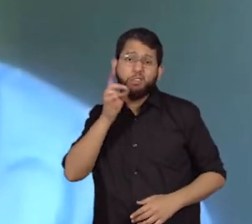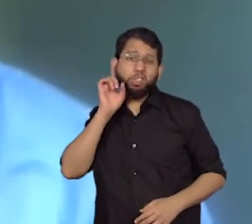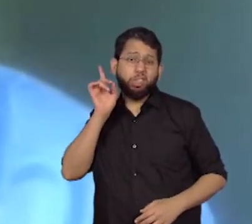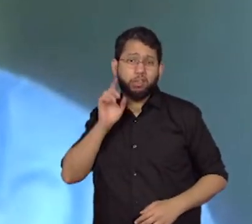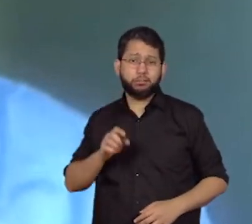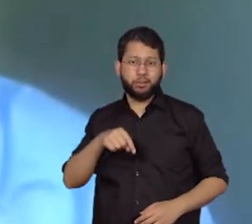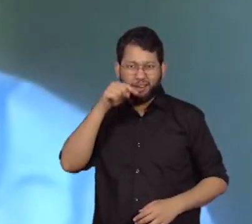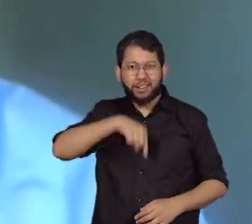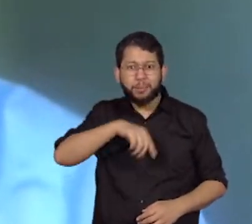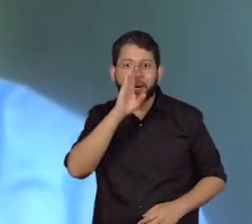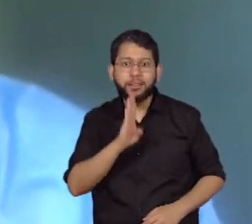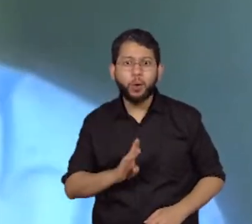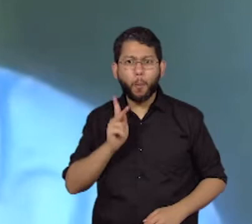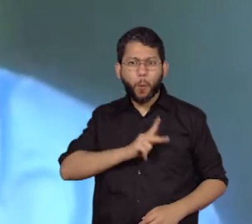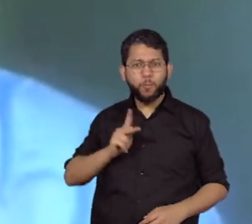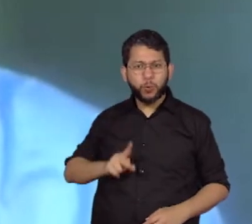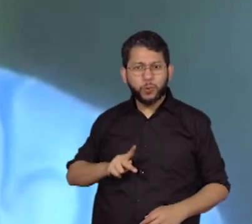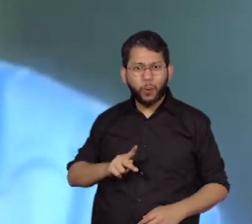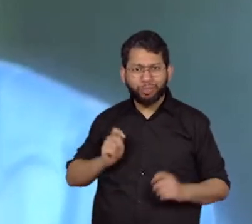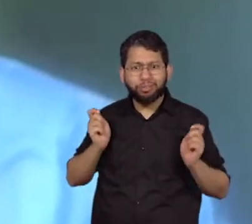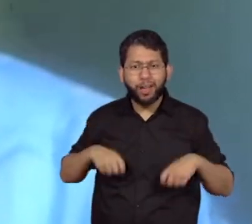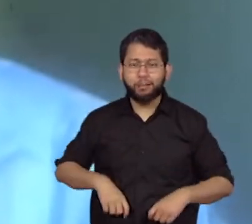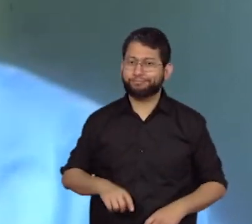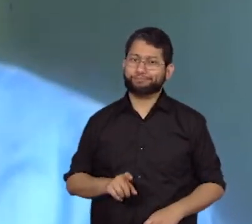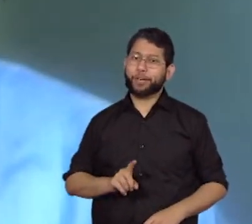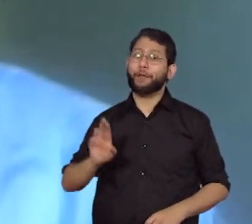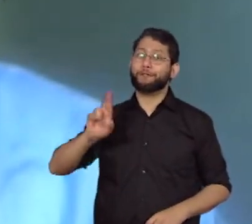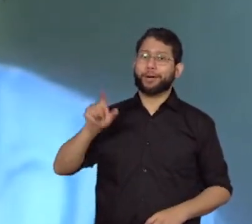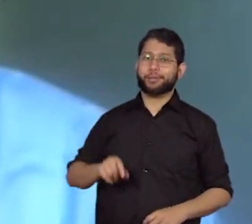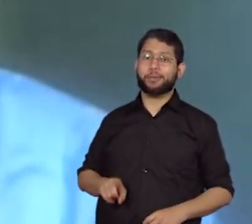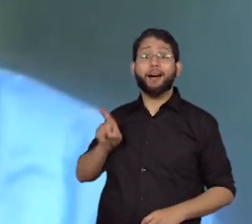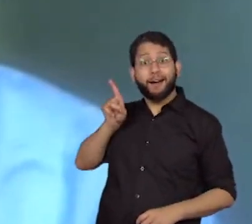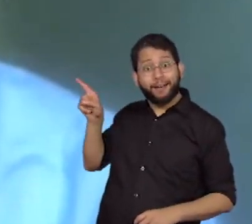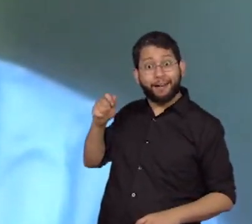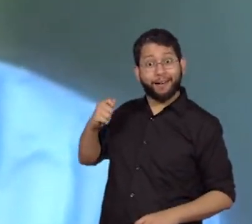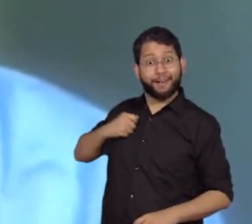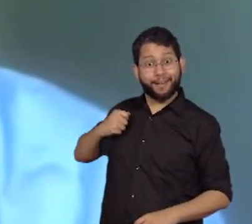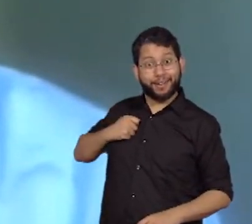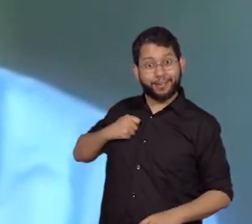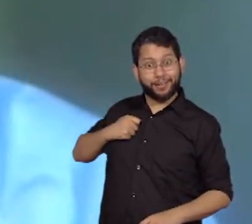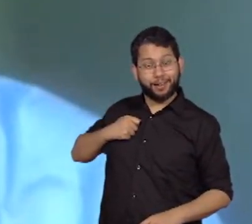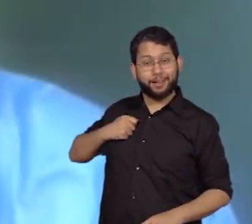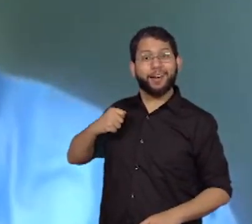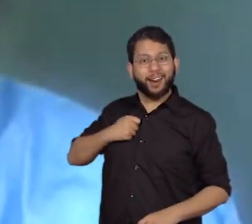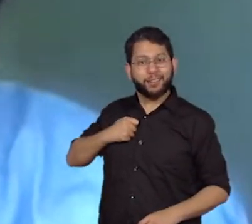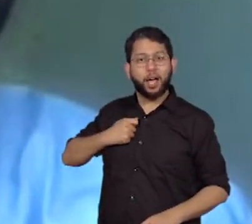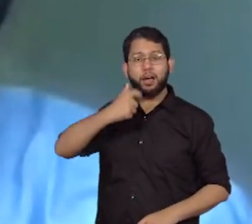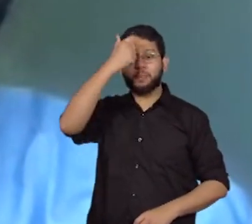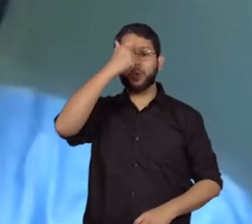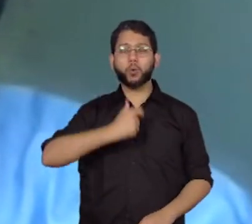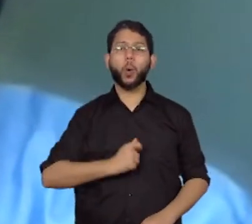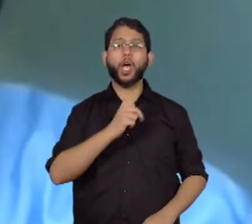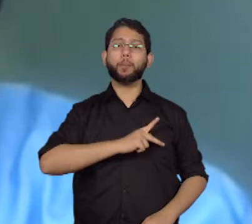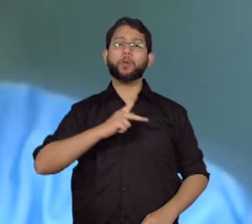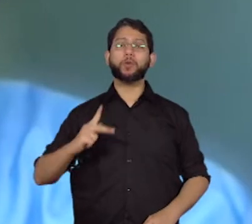no Brasil. Hoje eu moro no Canadá, eu vejo a diferença. A pessoa que dá aula no Canadá